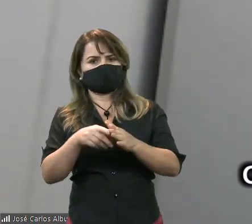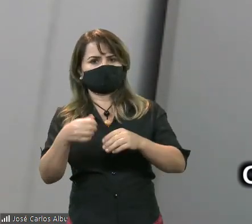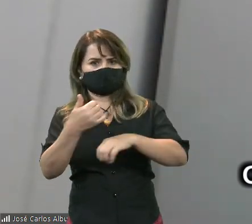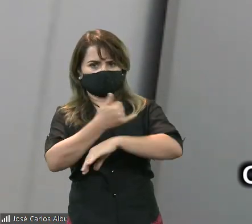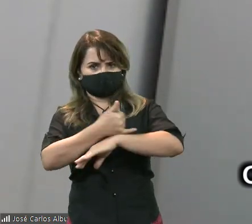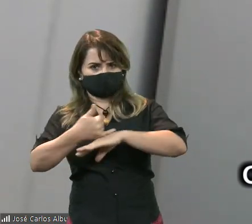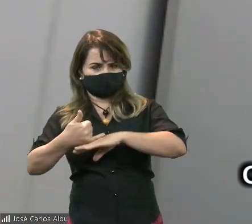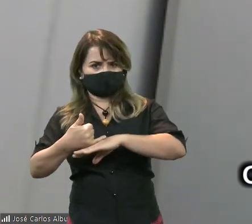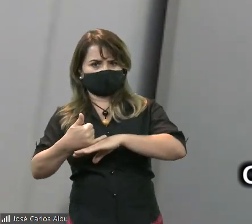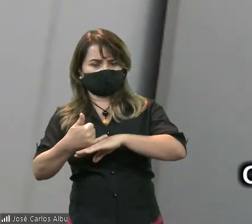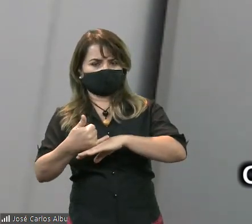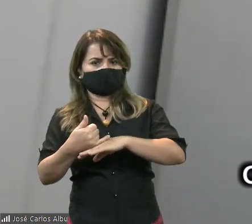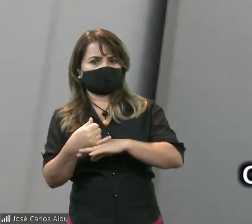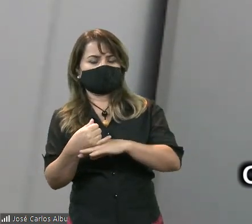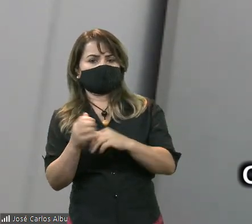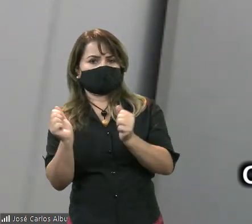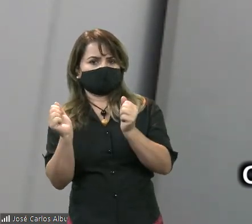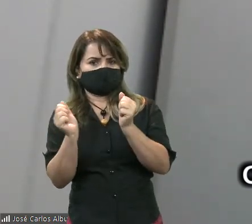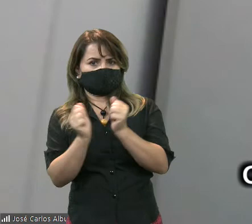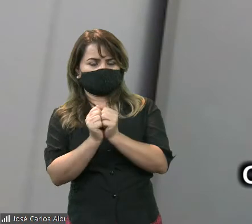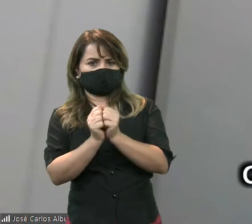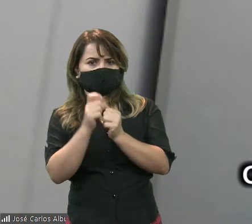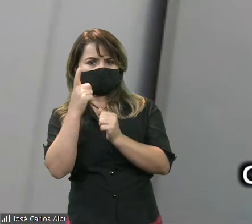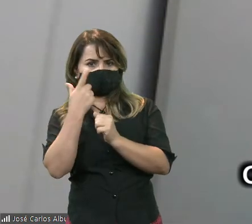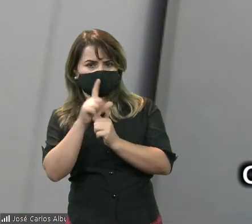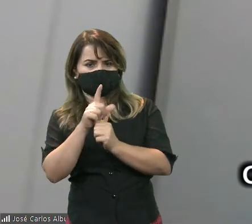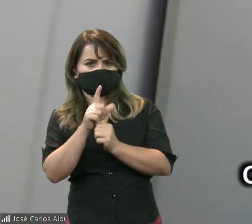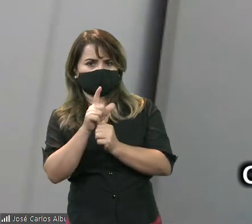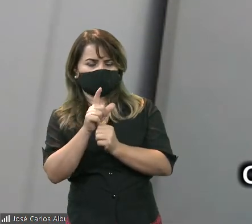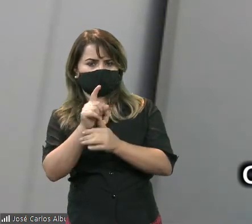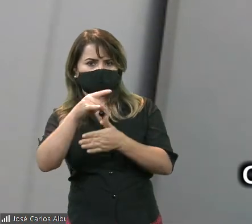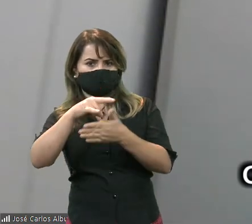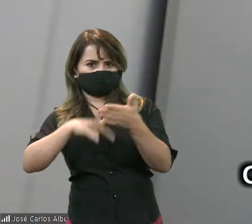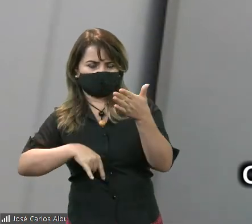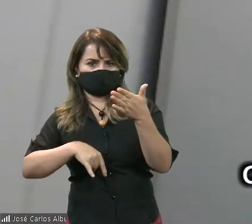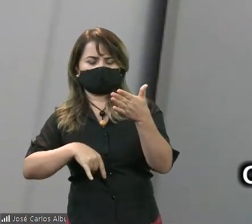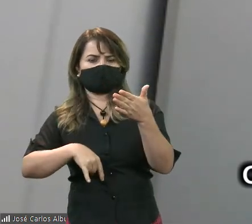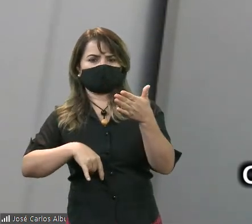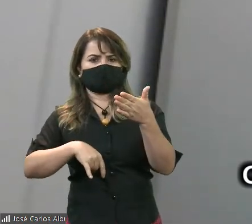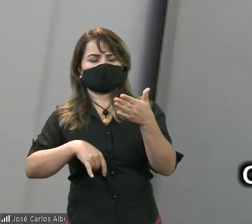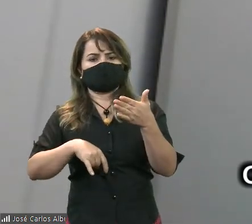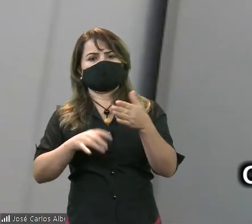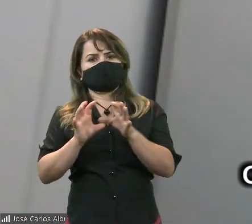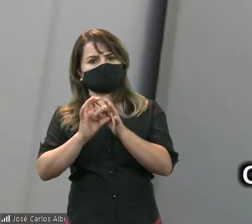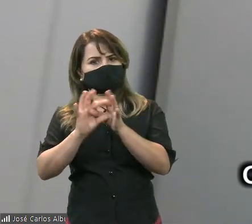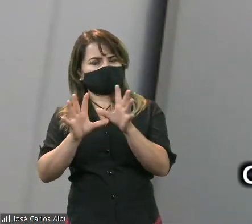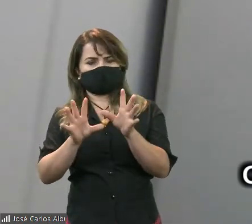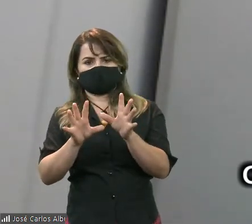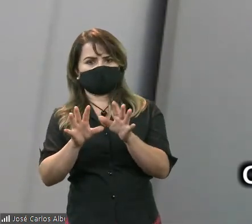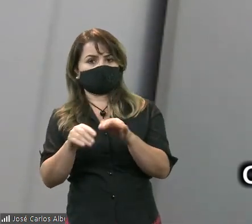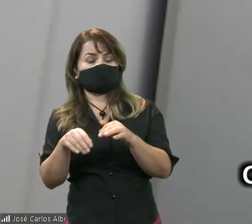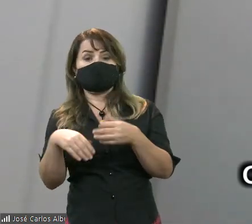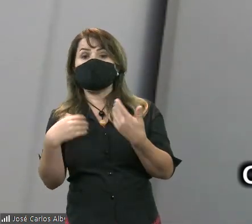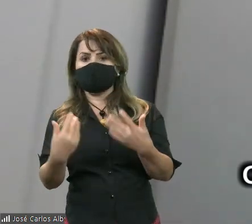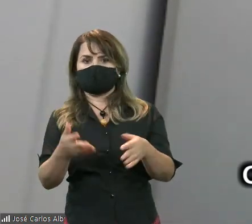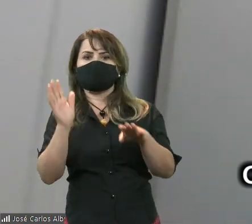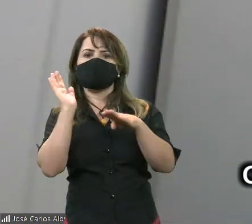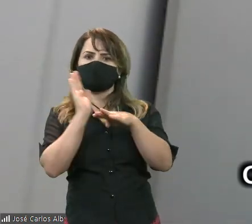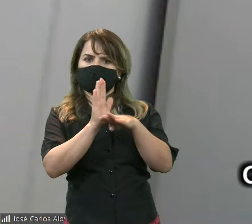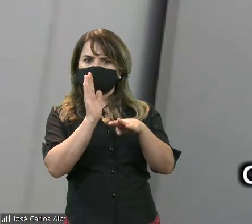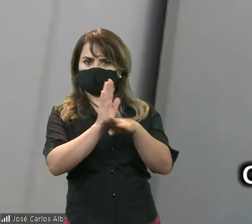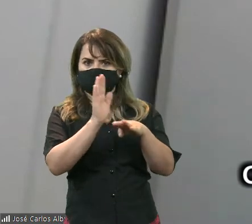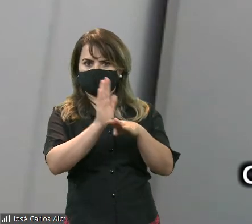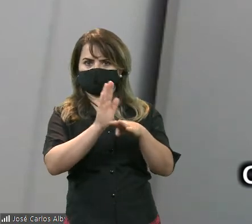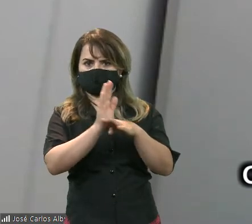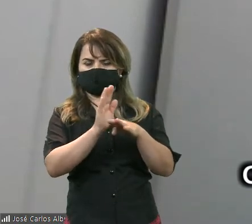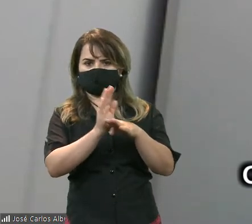consiga essa aprovação também por parte da Rumo, e daí vai trazer um benefício muito grande aí